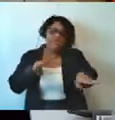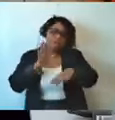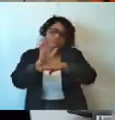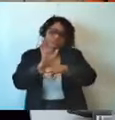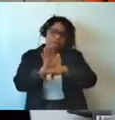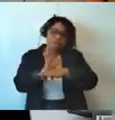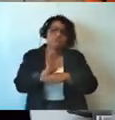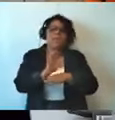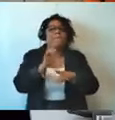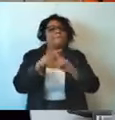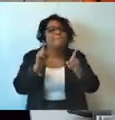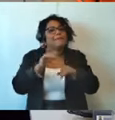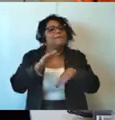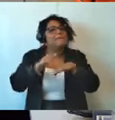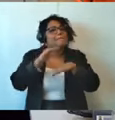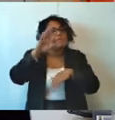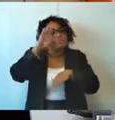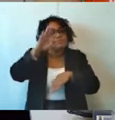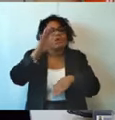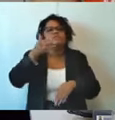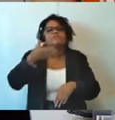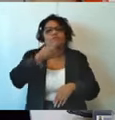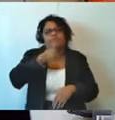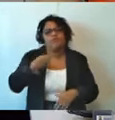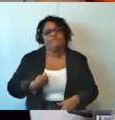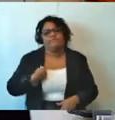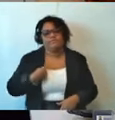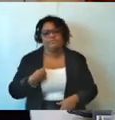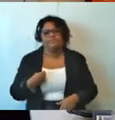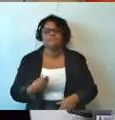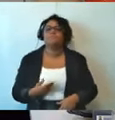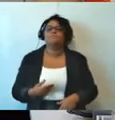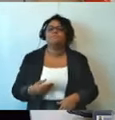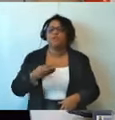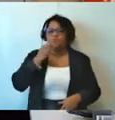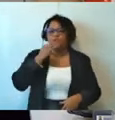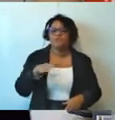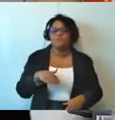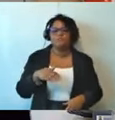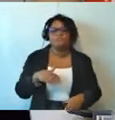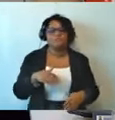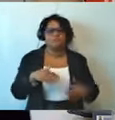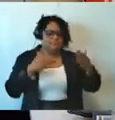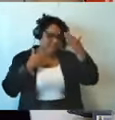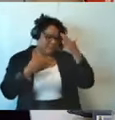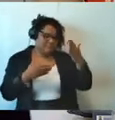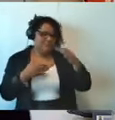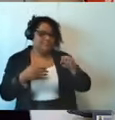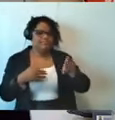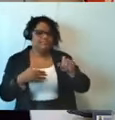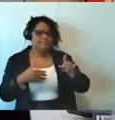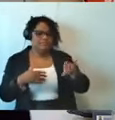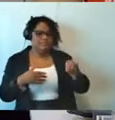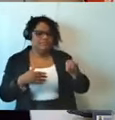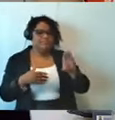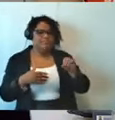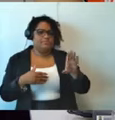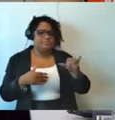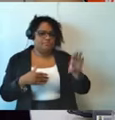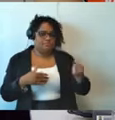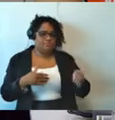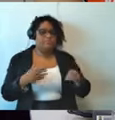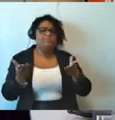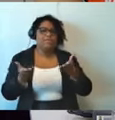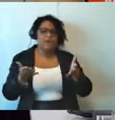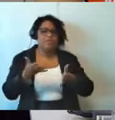tarde. Obrigado, senhor Sérgio Balbino, pela sua contribuição. Vou passar a palavra agora para o senhor Gustavo